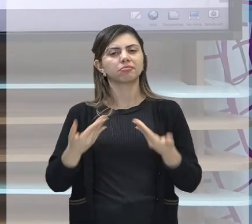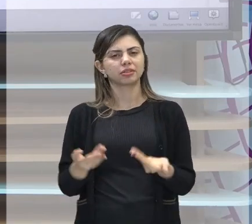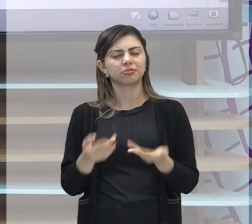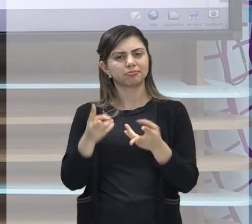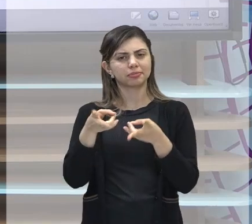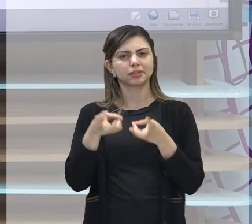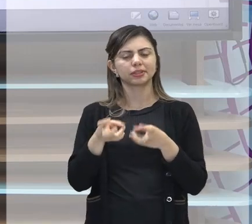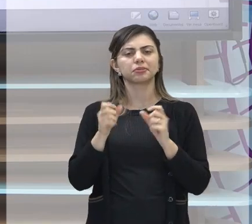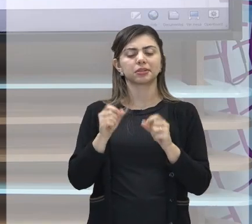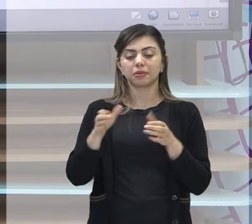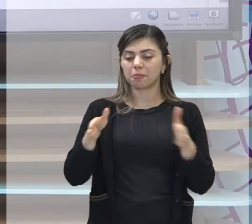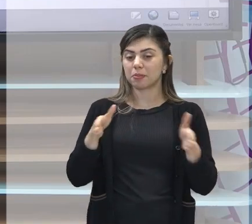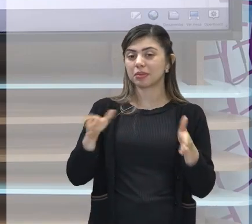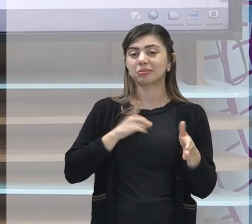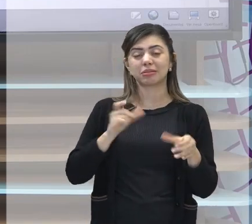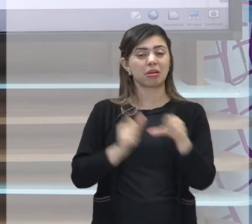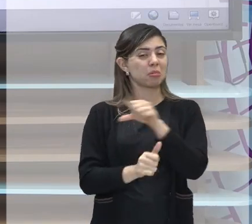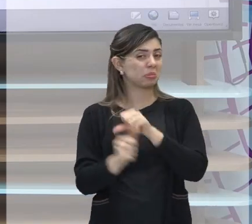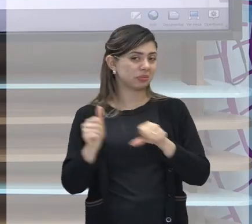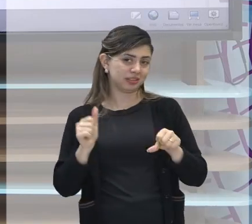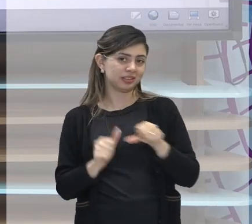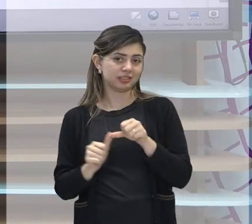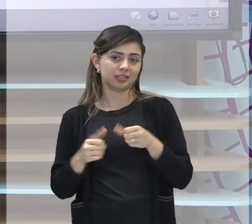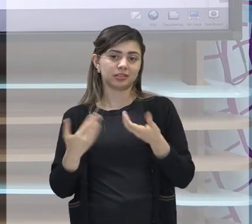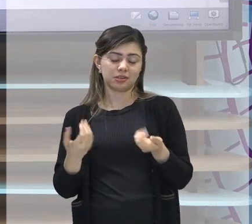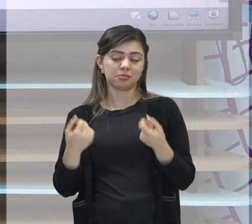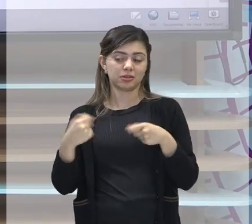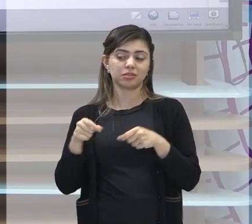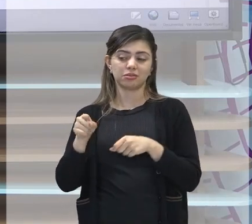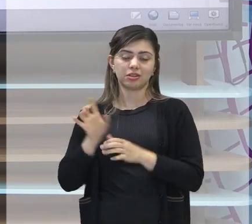ele é instável. Vai,